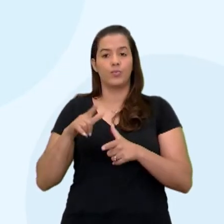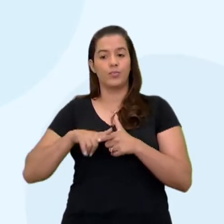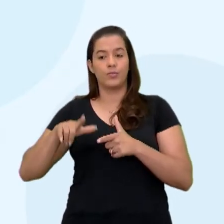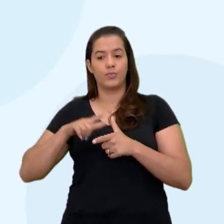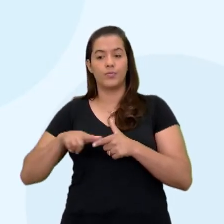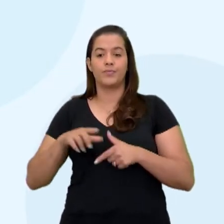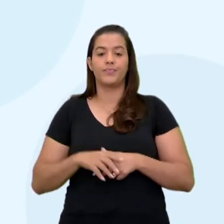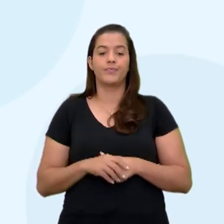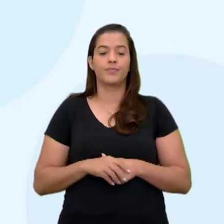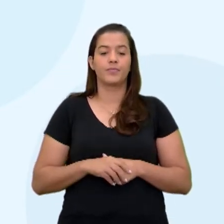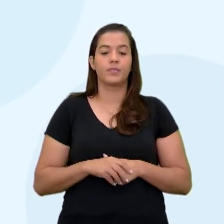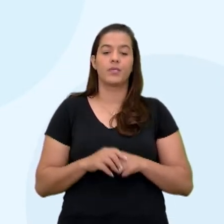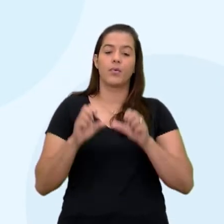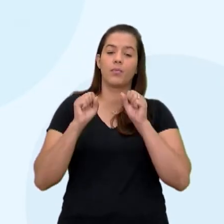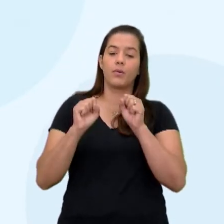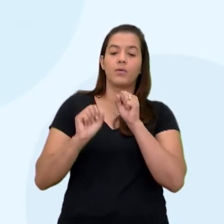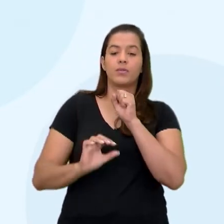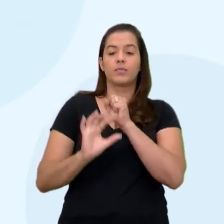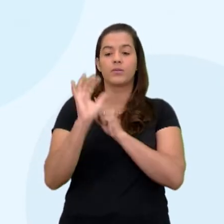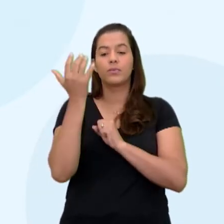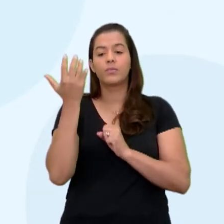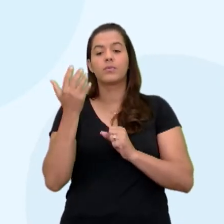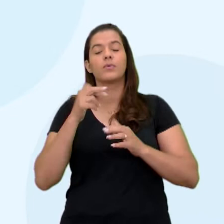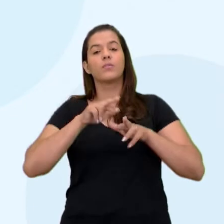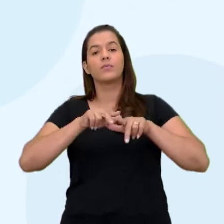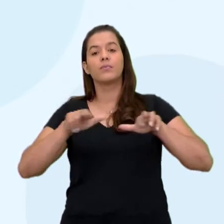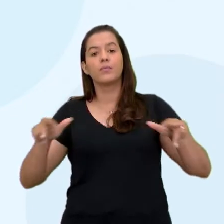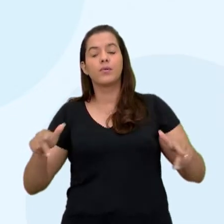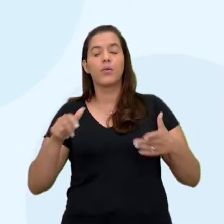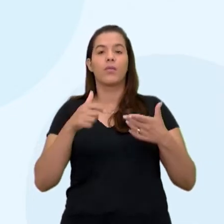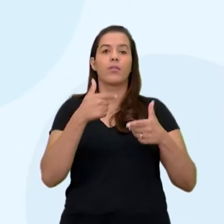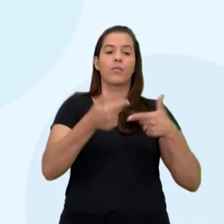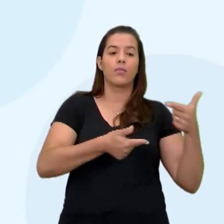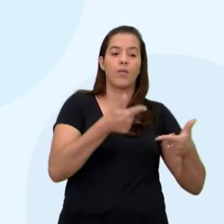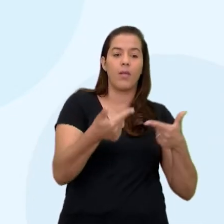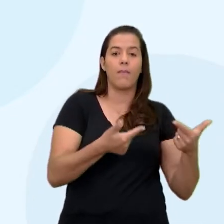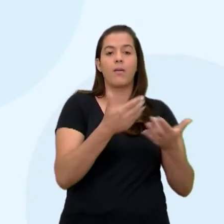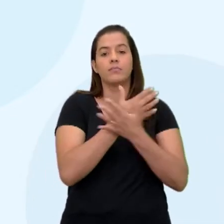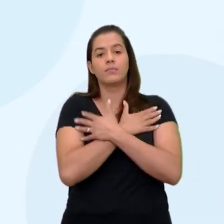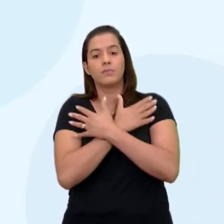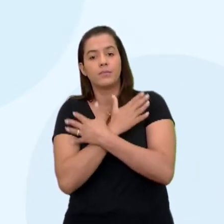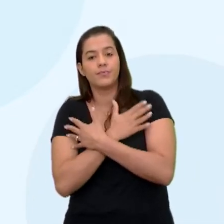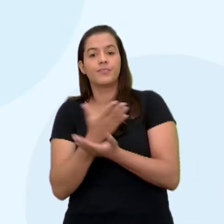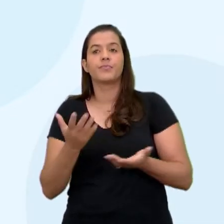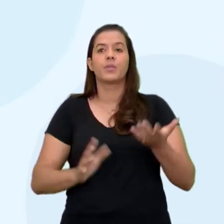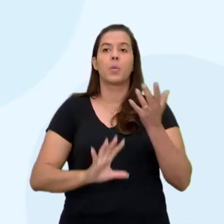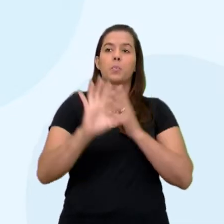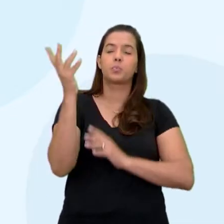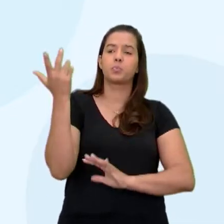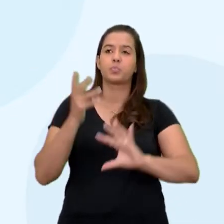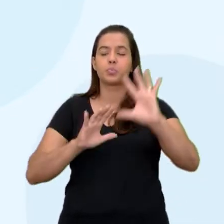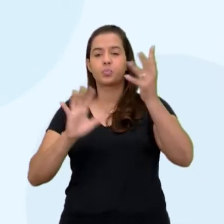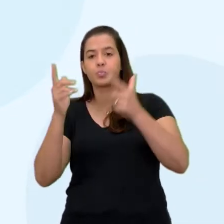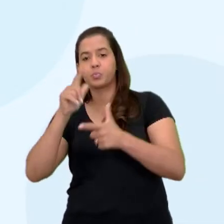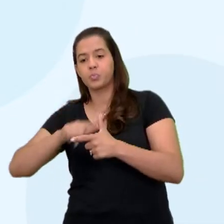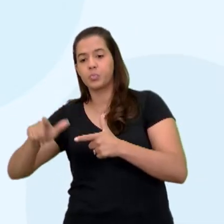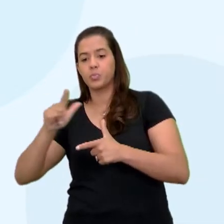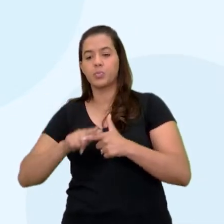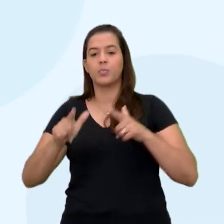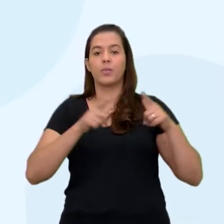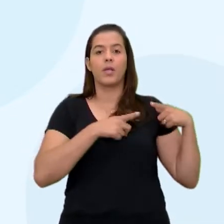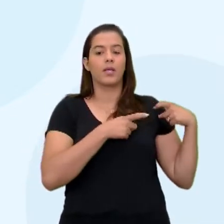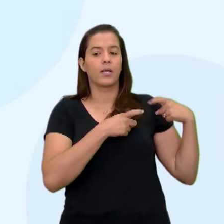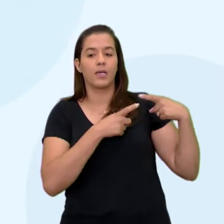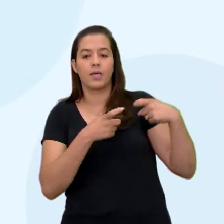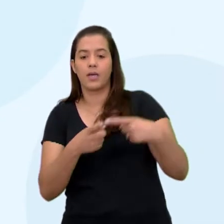fenômeno pode ocorrer em virtude do desemprego, catástrofes ambientais, guerras,